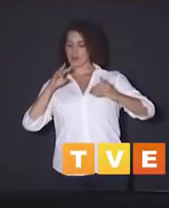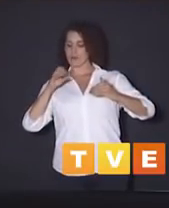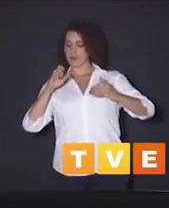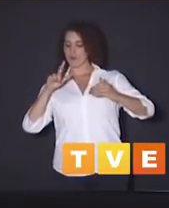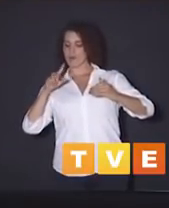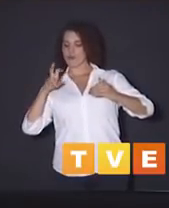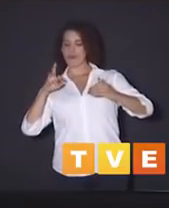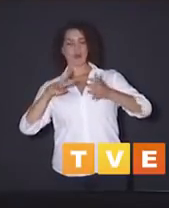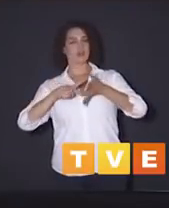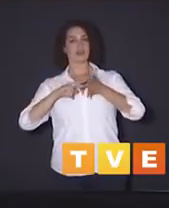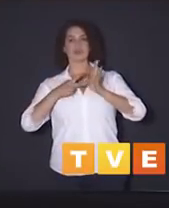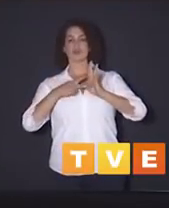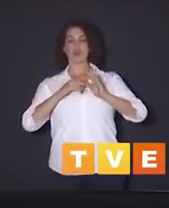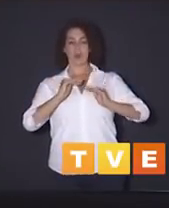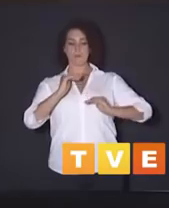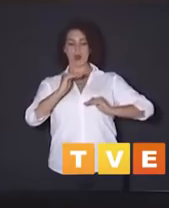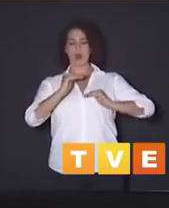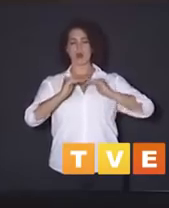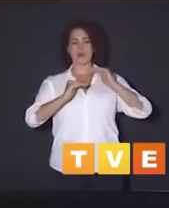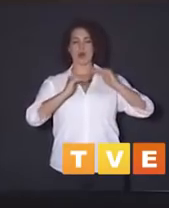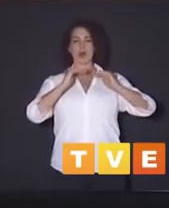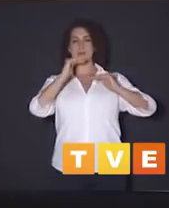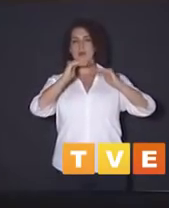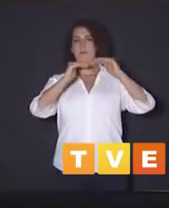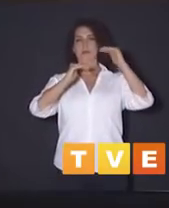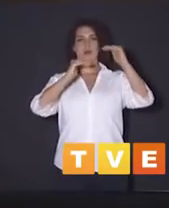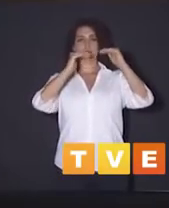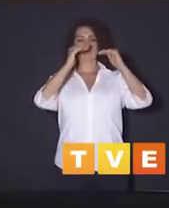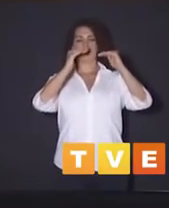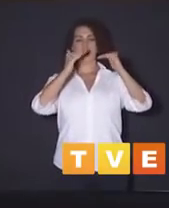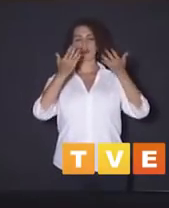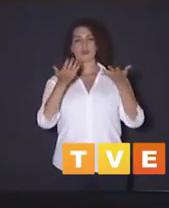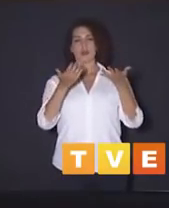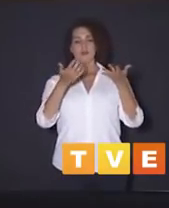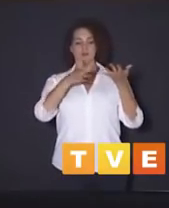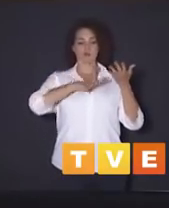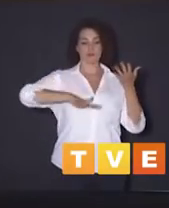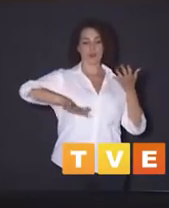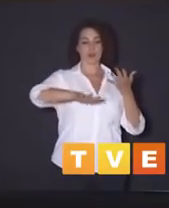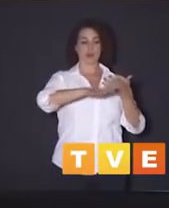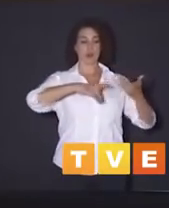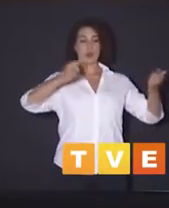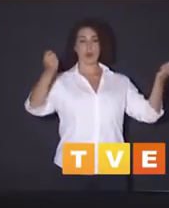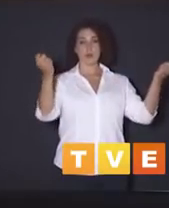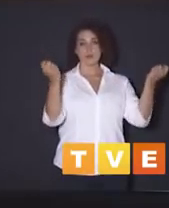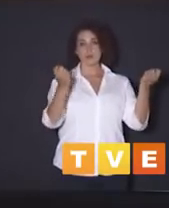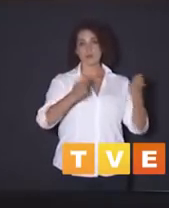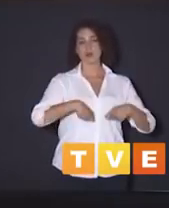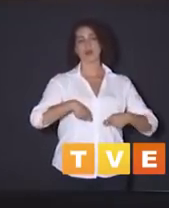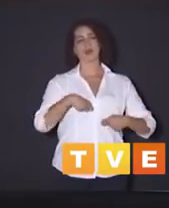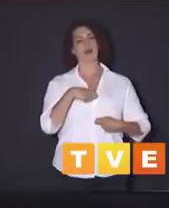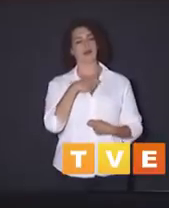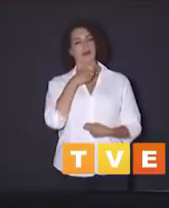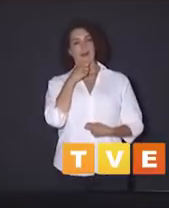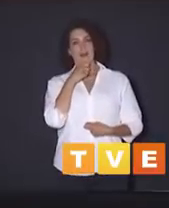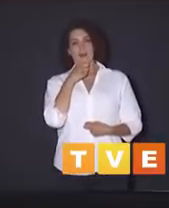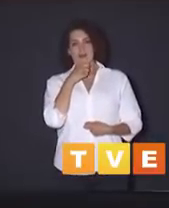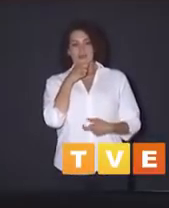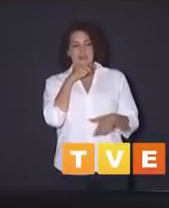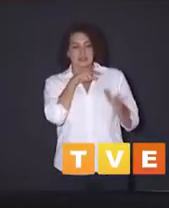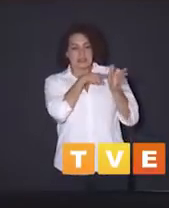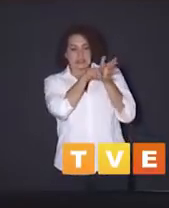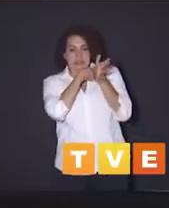está lá o potencial desse território que ainda não sei ainda não consegui cartografar o